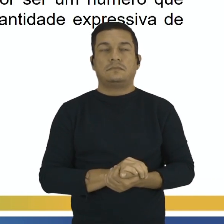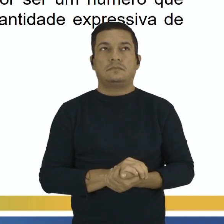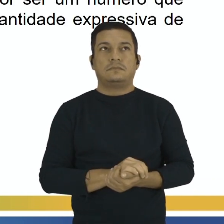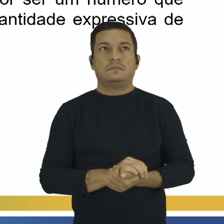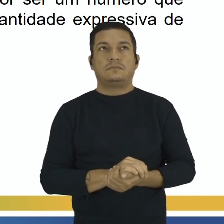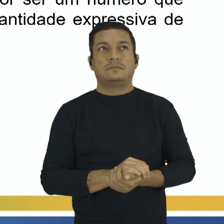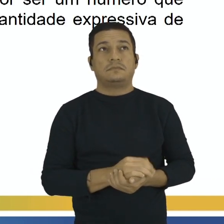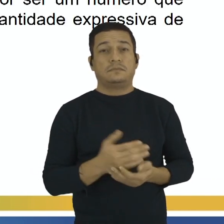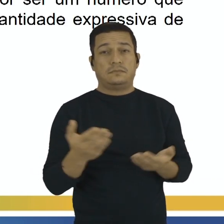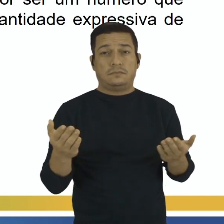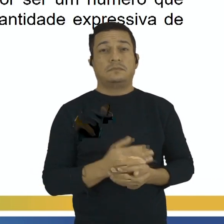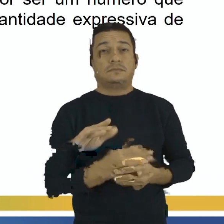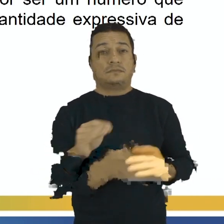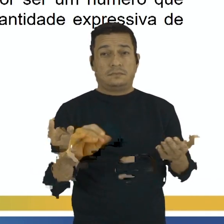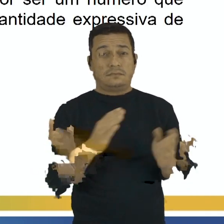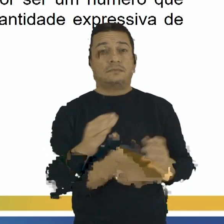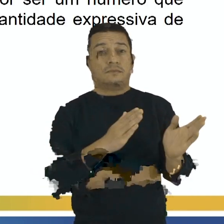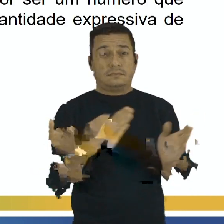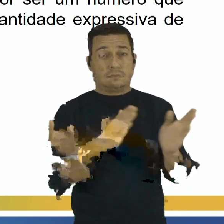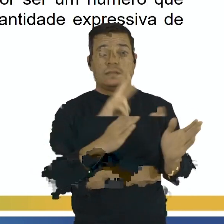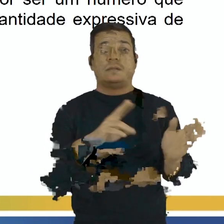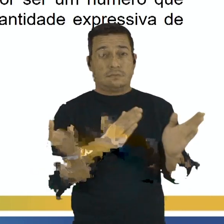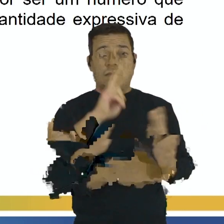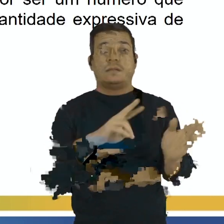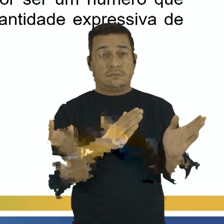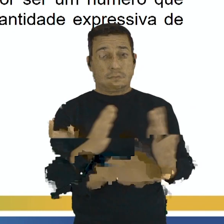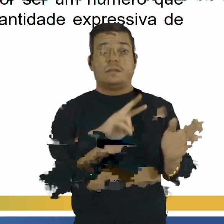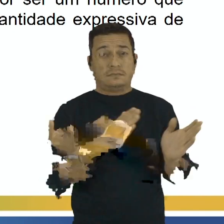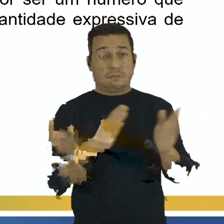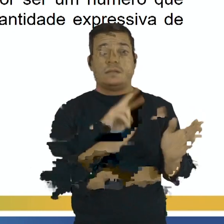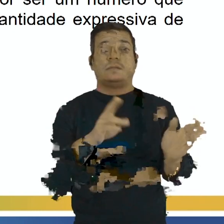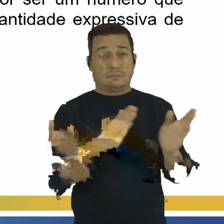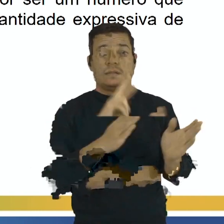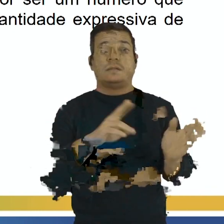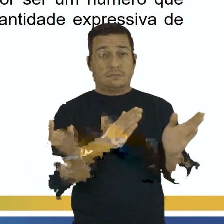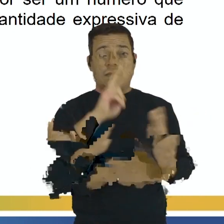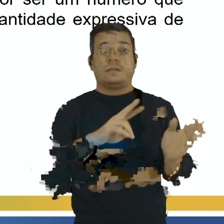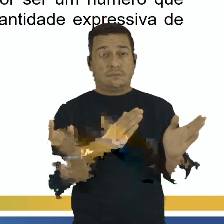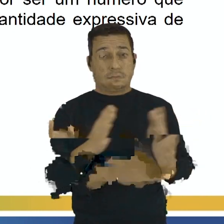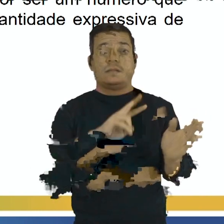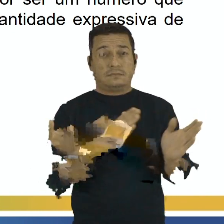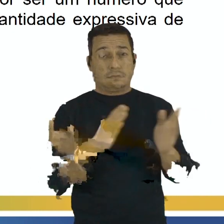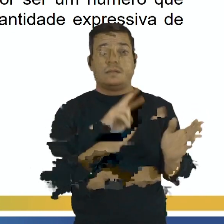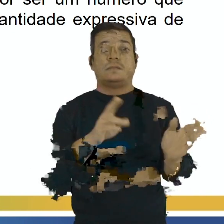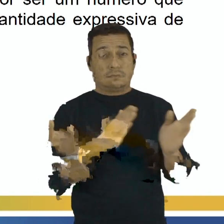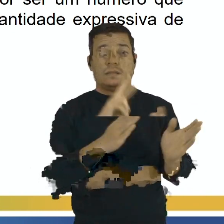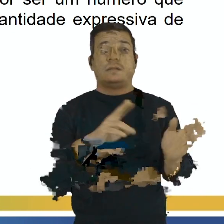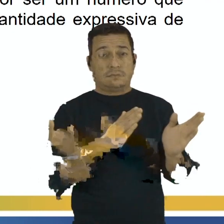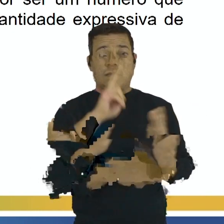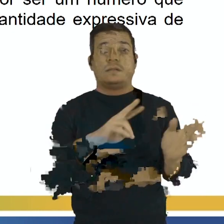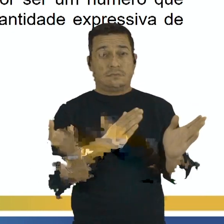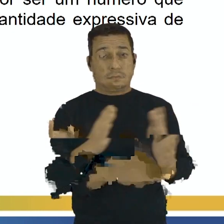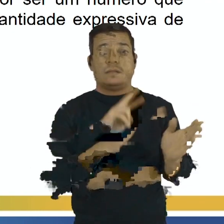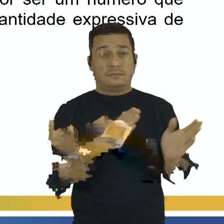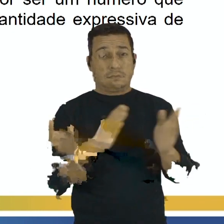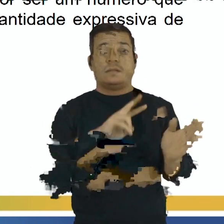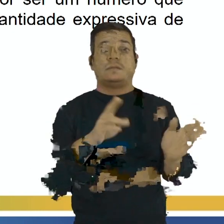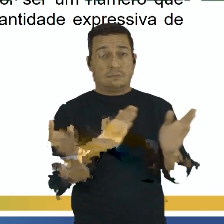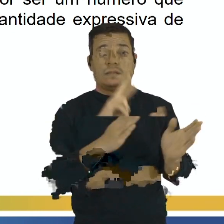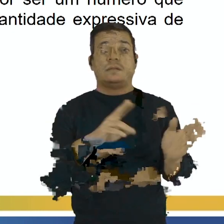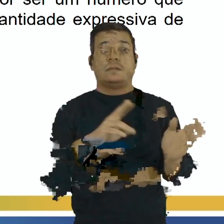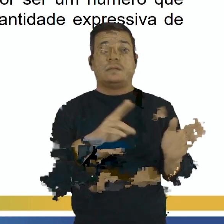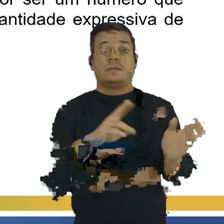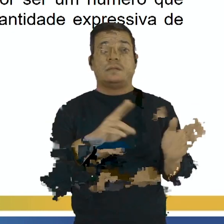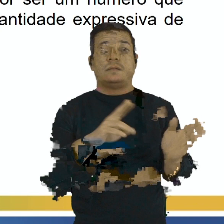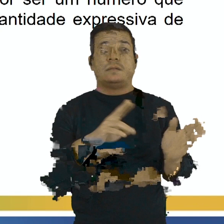Ainda falando sobre as frações no decorrer da história, sobre os romanos, o que nós temos a acrescentar? Os romanos, por